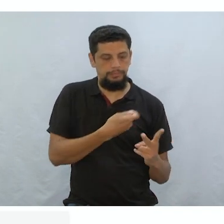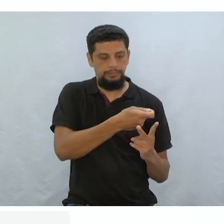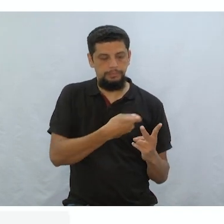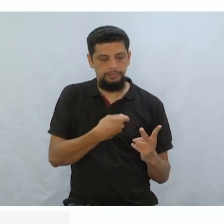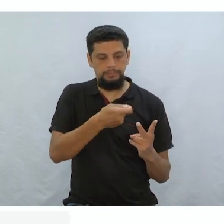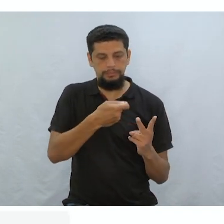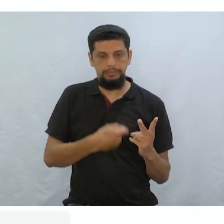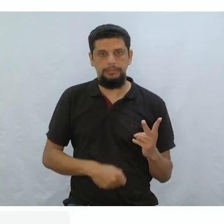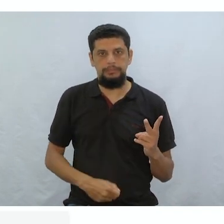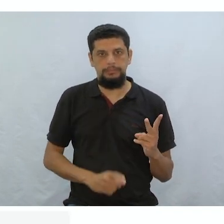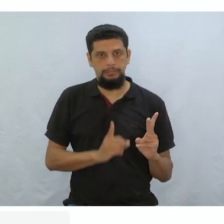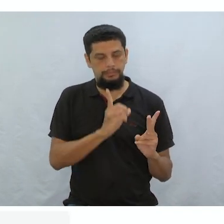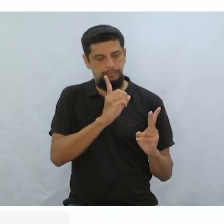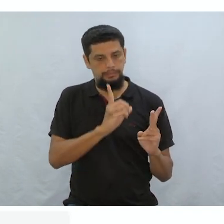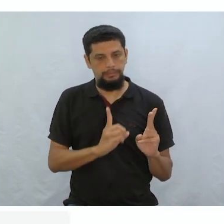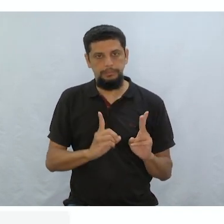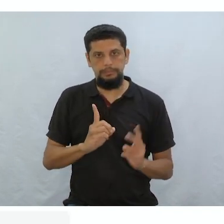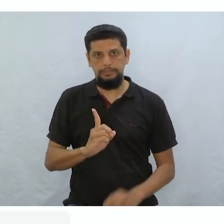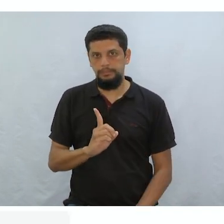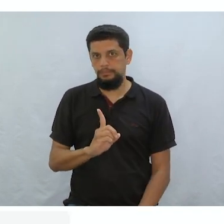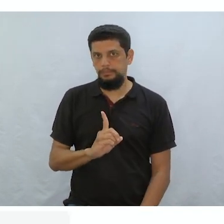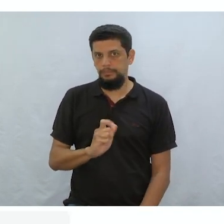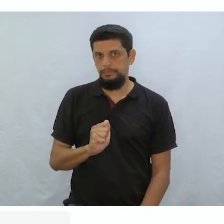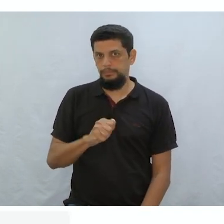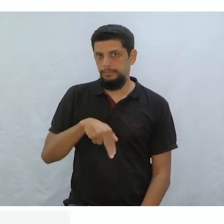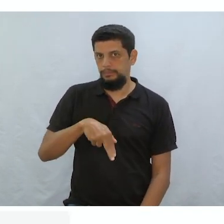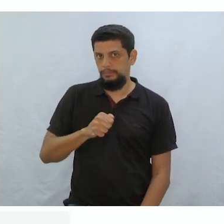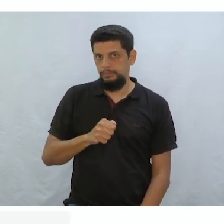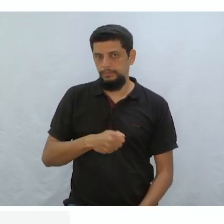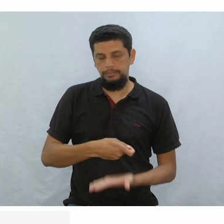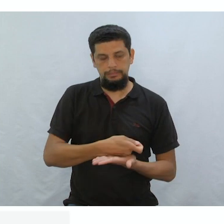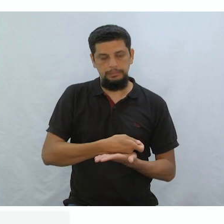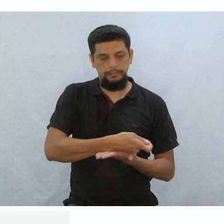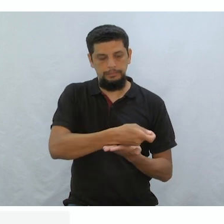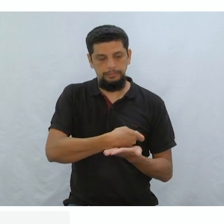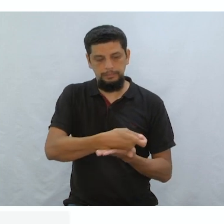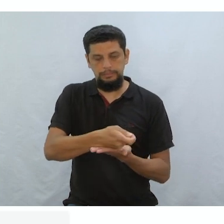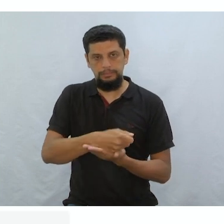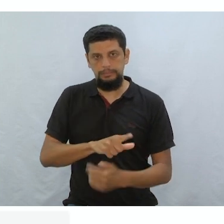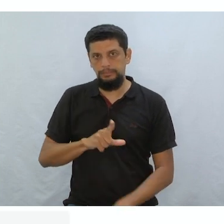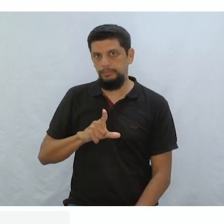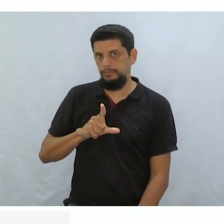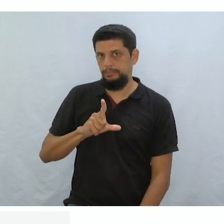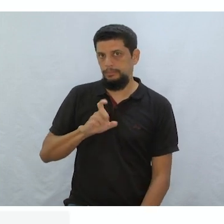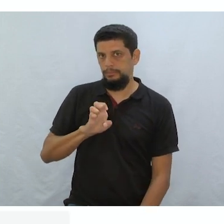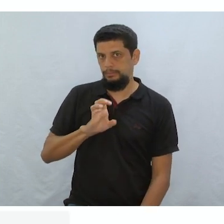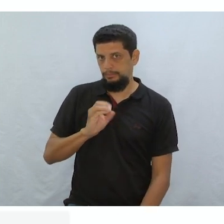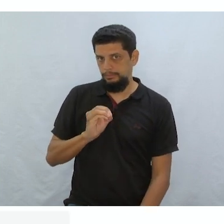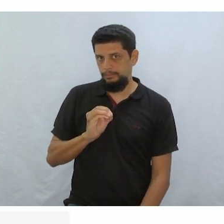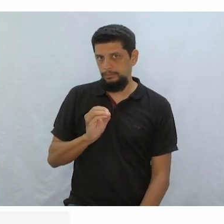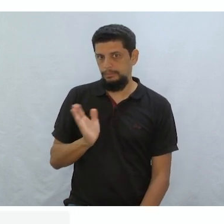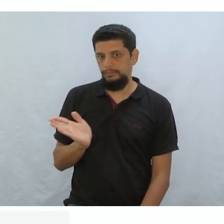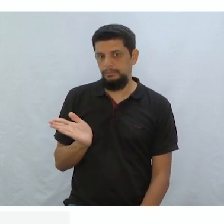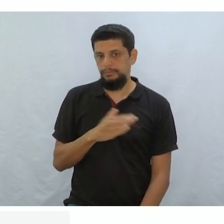a Ana. Esta é a Ana e queria dividir entre ela, o Léo